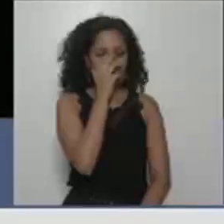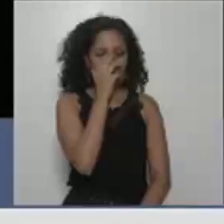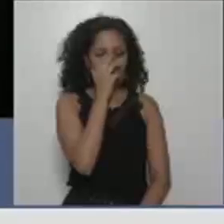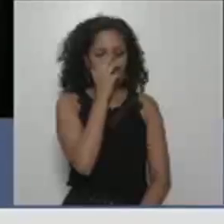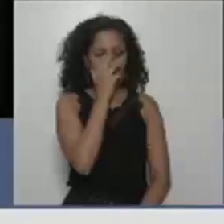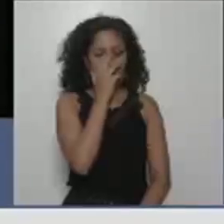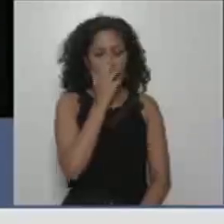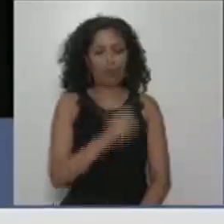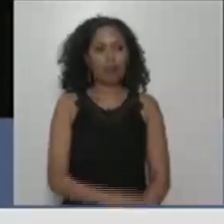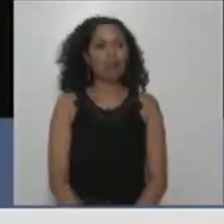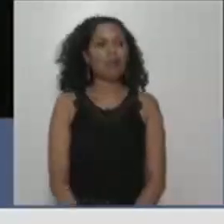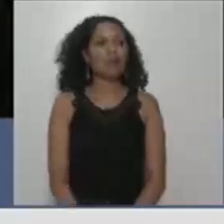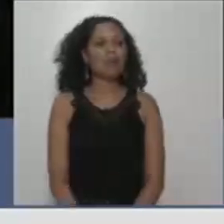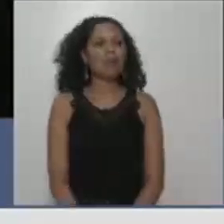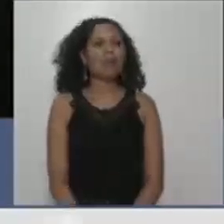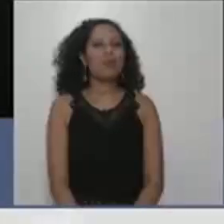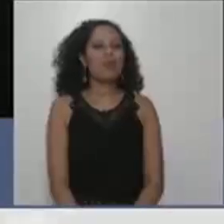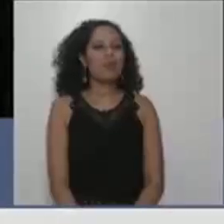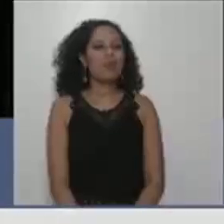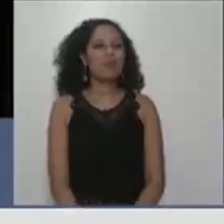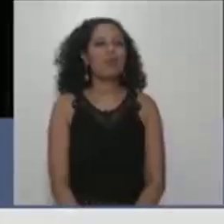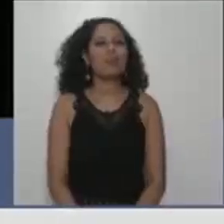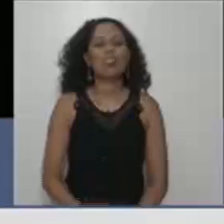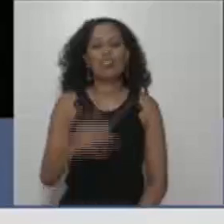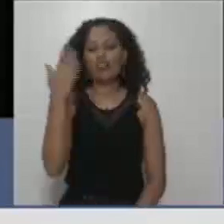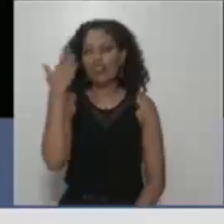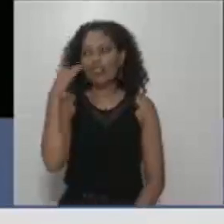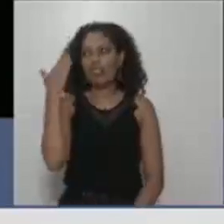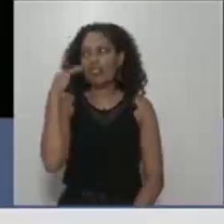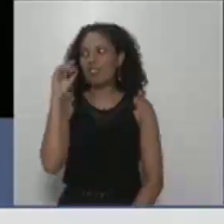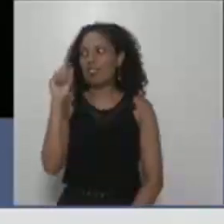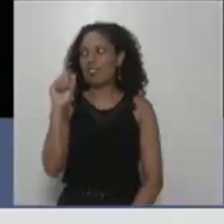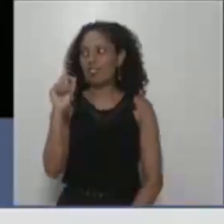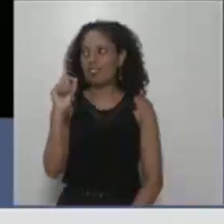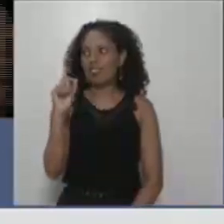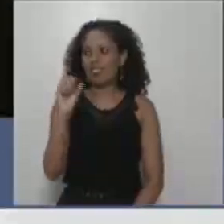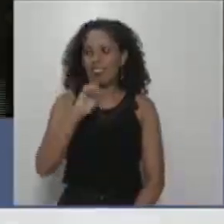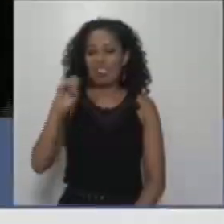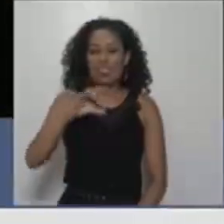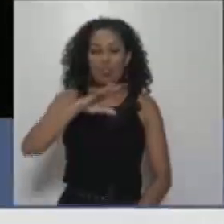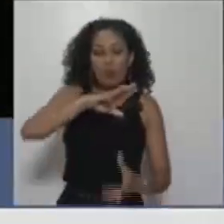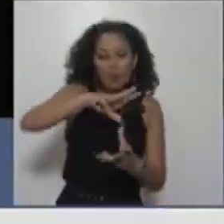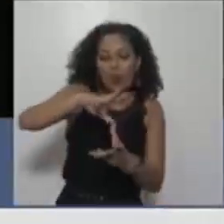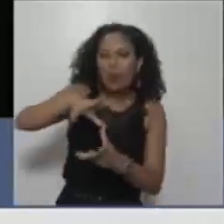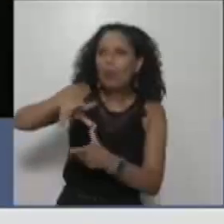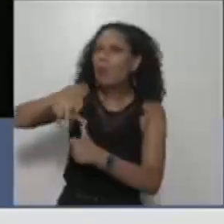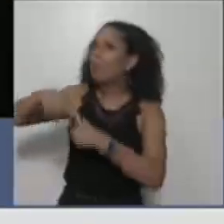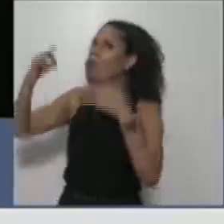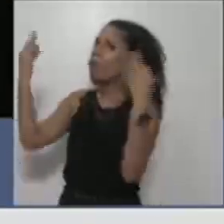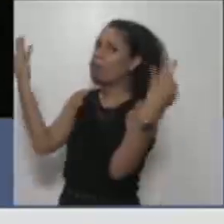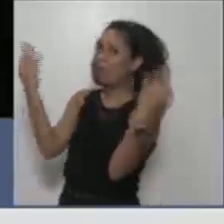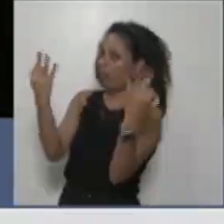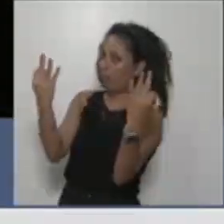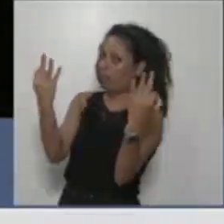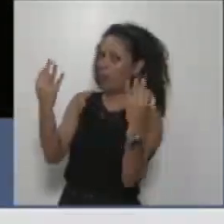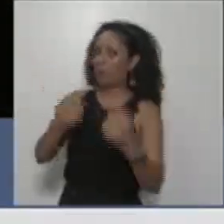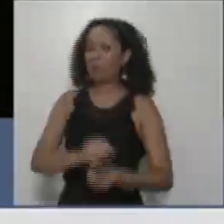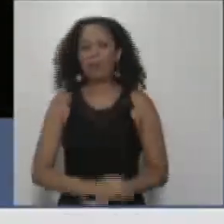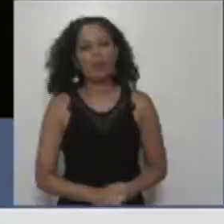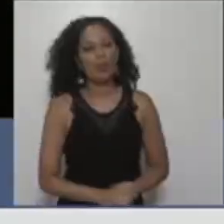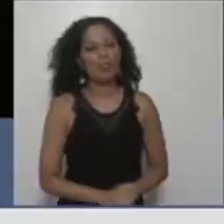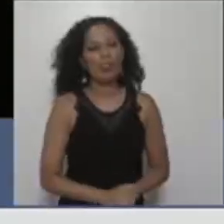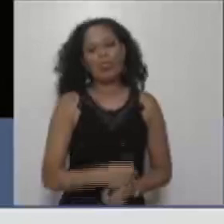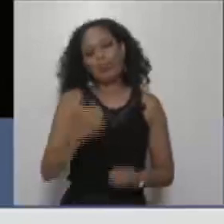para Vossa Excelência. Olha só, eu entendo o seguinte, que no mundo ideal, não deveria